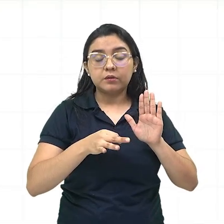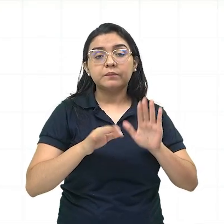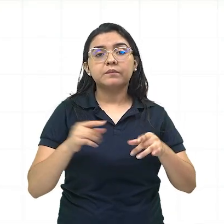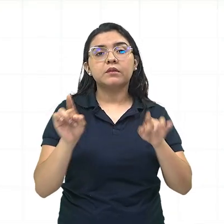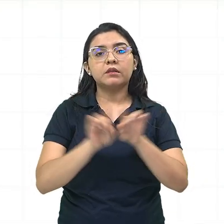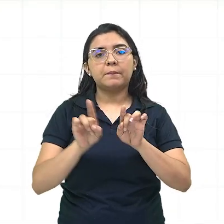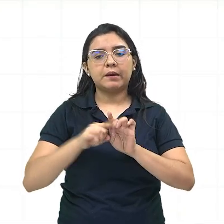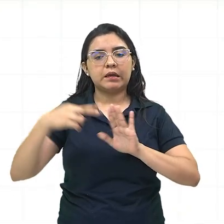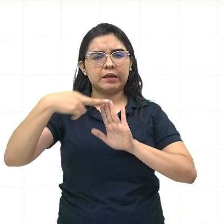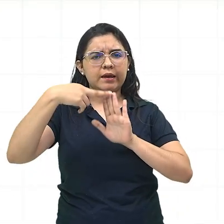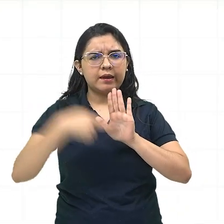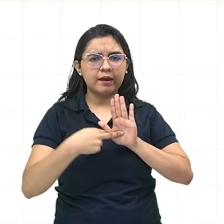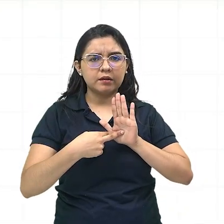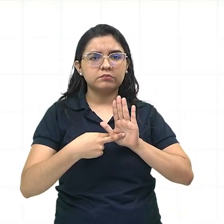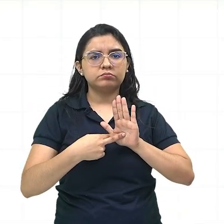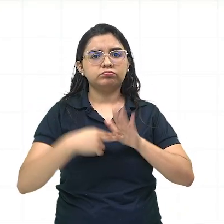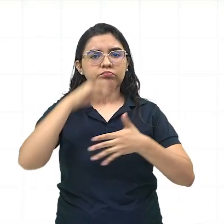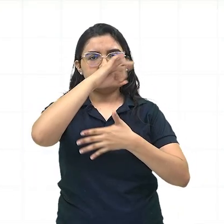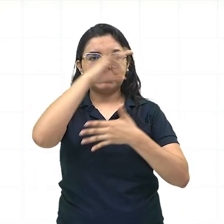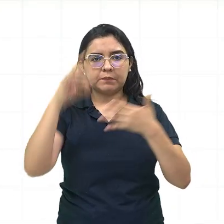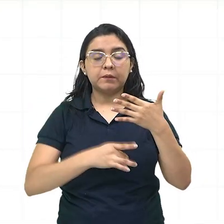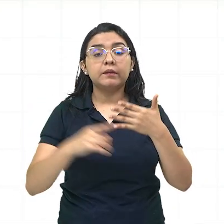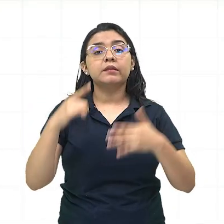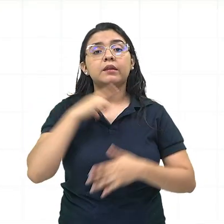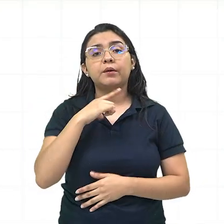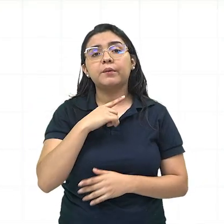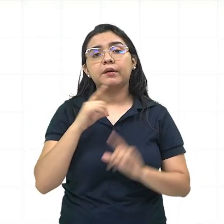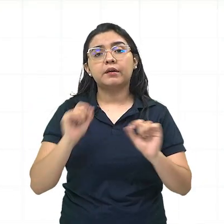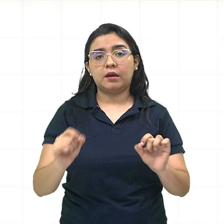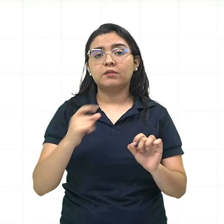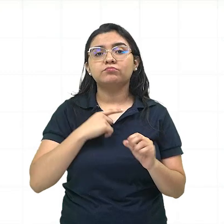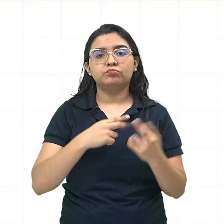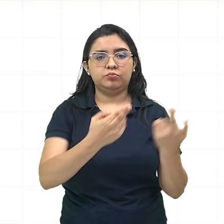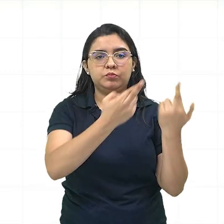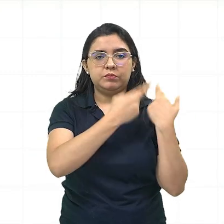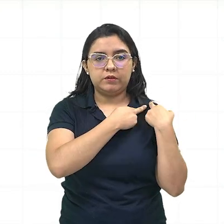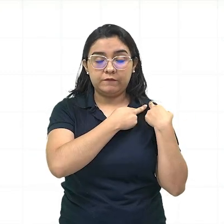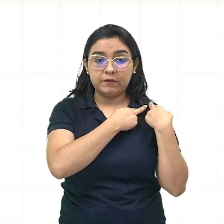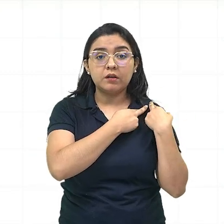E cada regra vai carregar um dever.